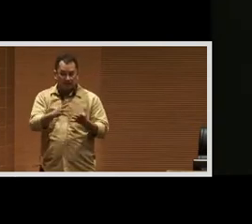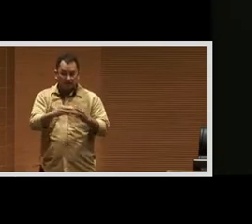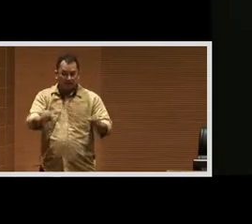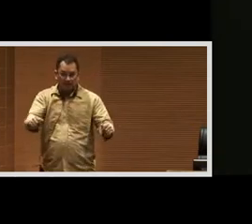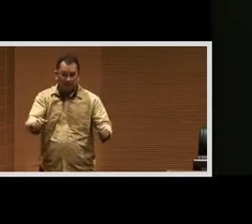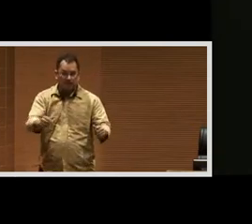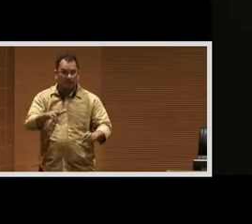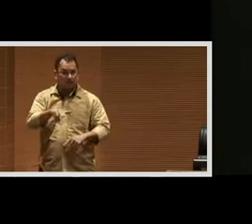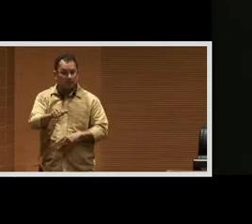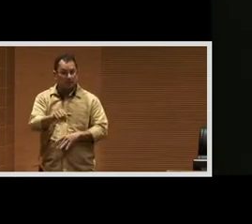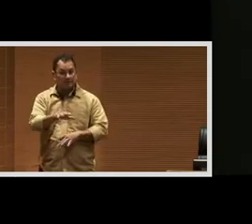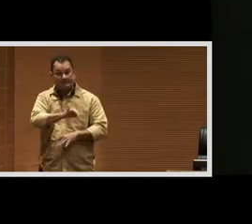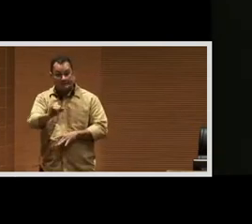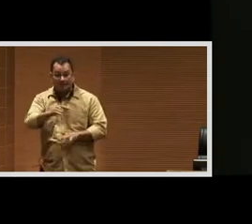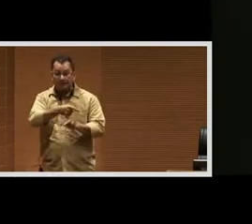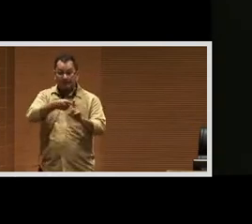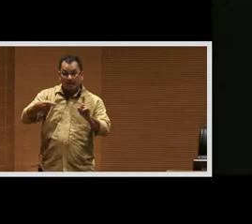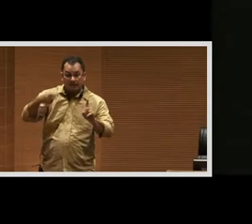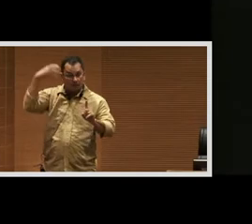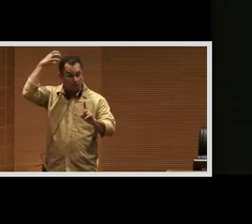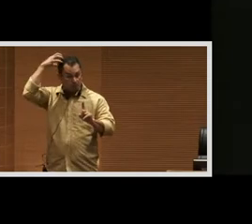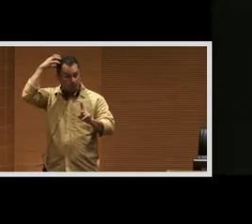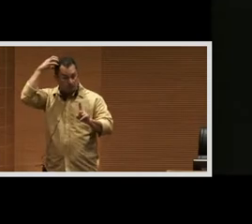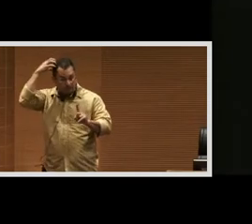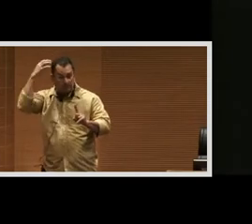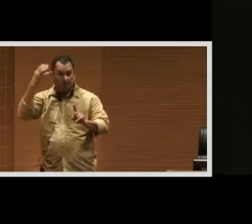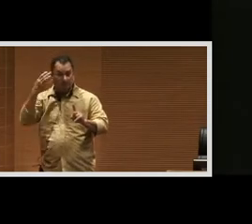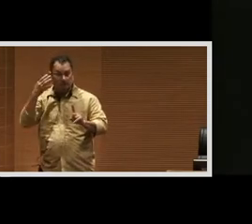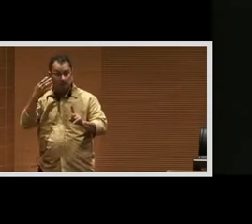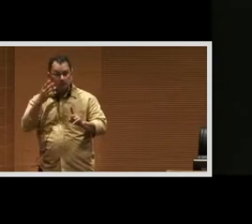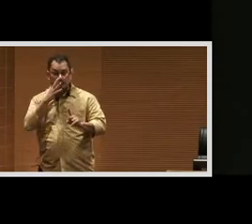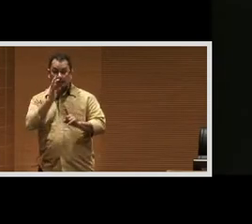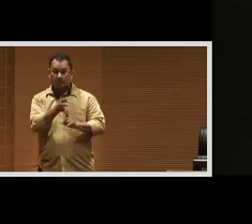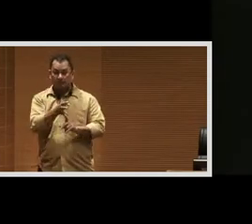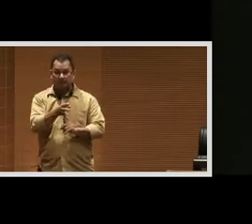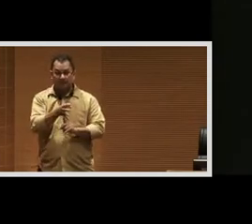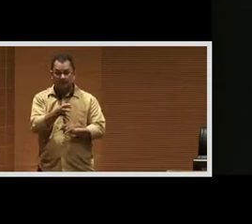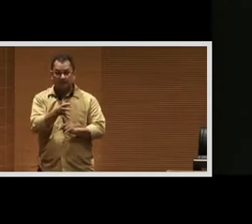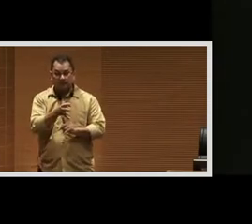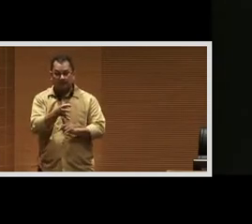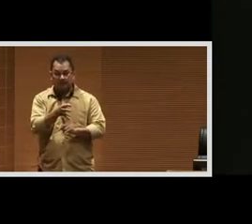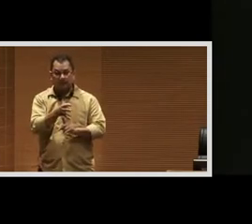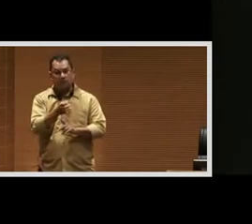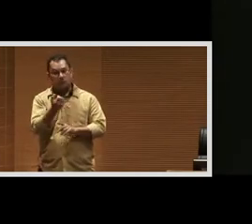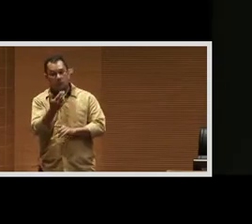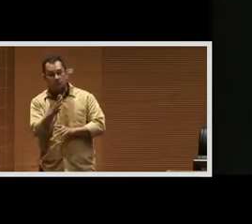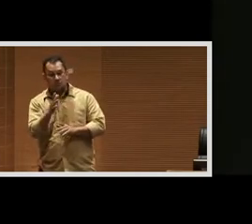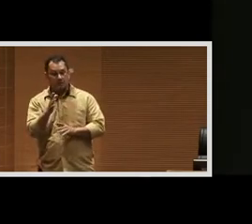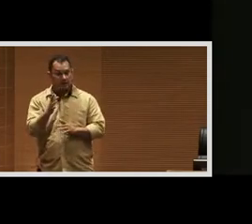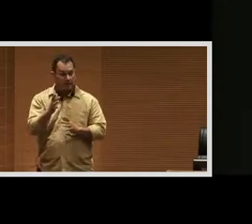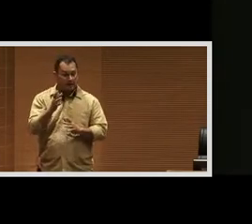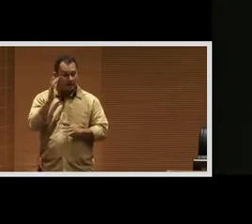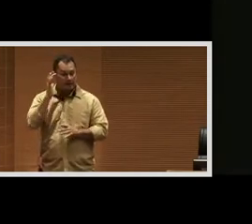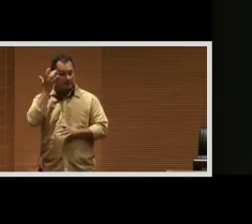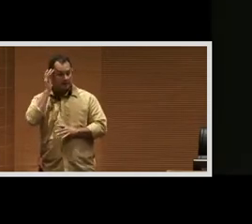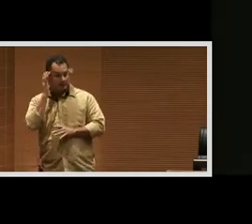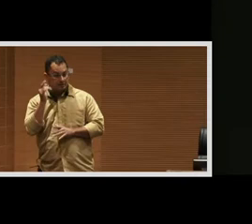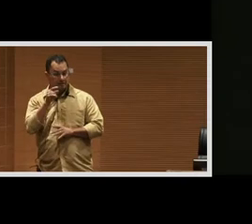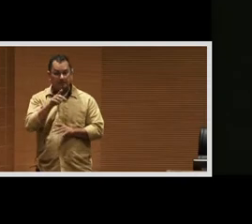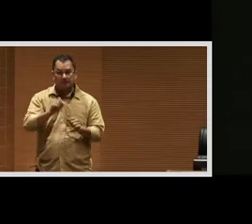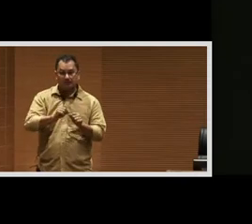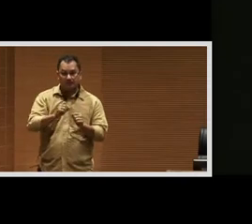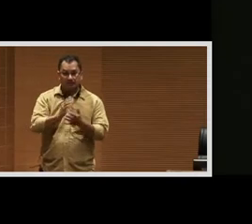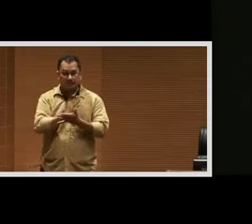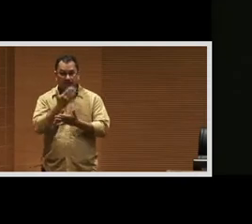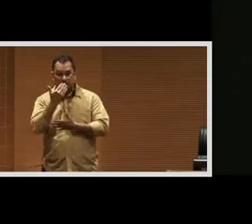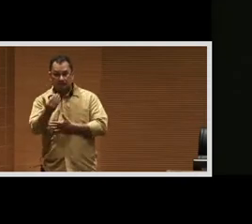Uma vez meio culpado, uma vez delatado, uma vez suspeito, você era culpado para